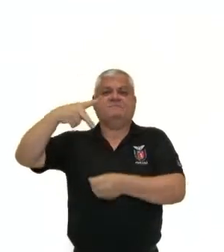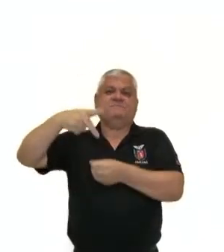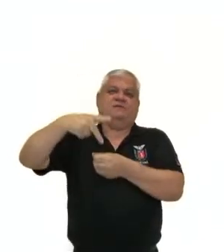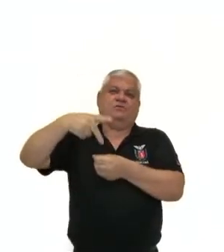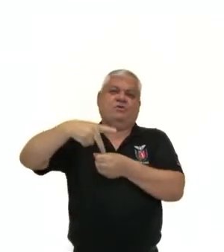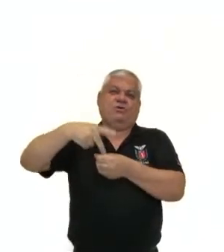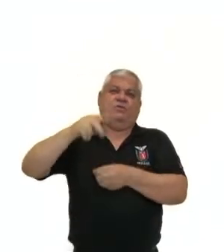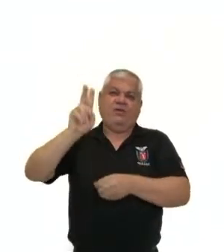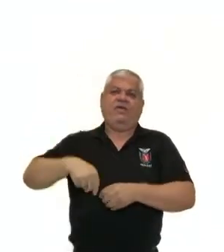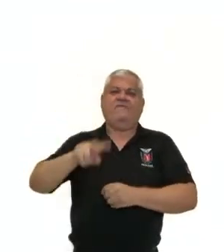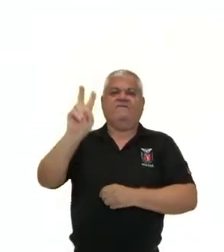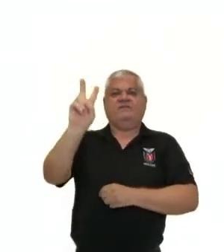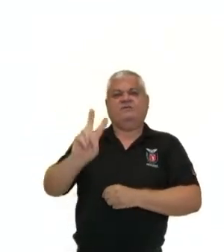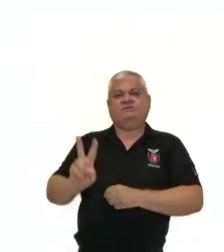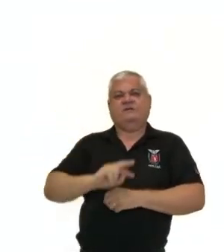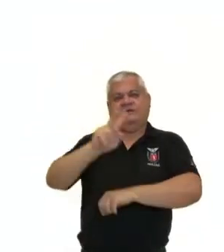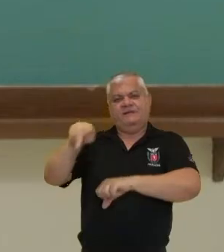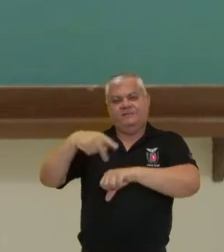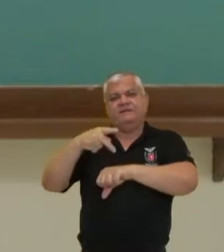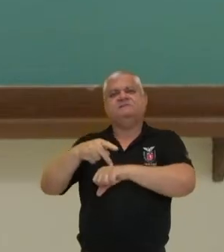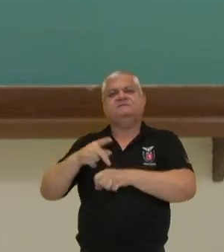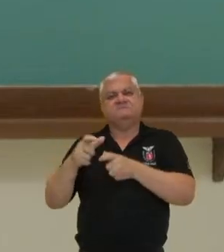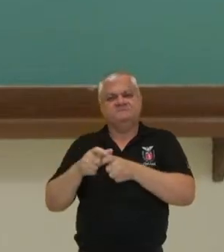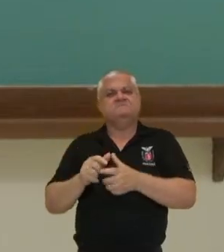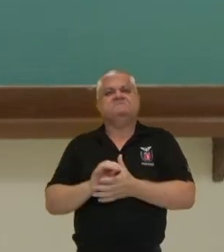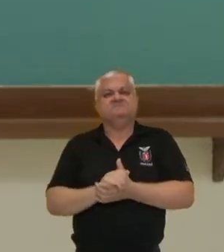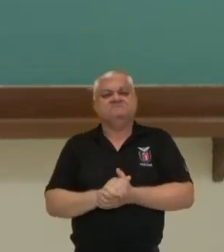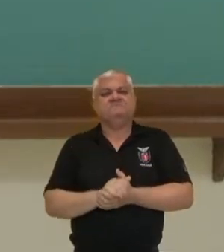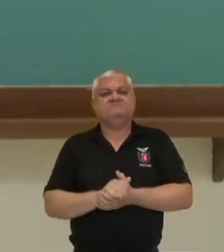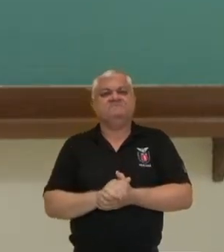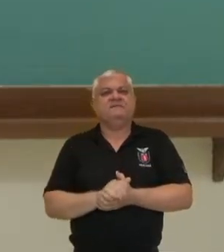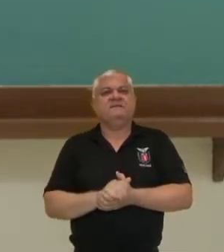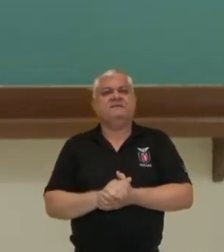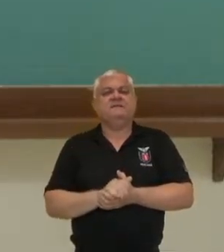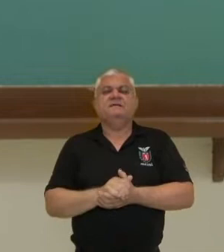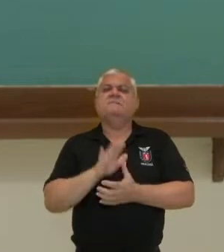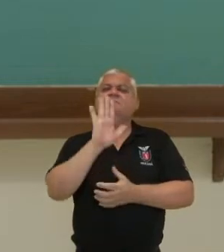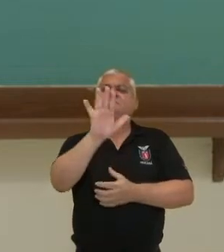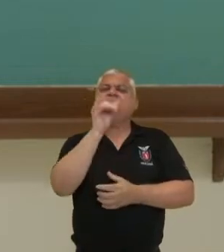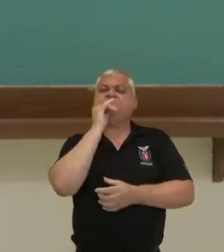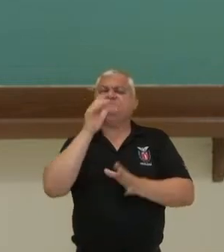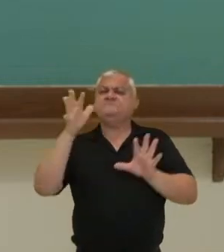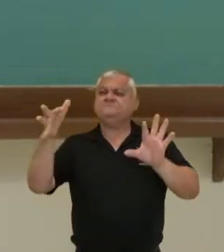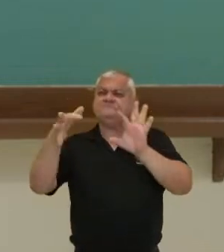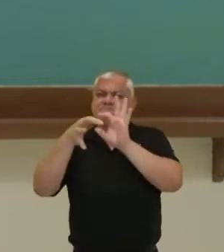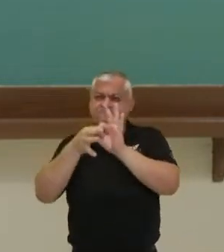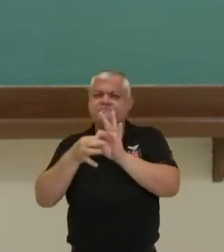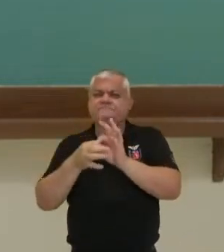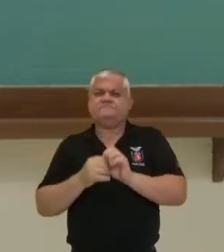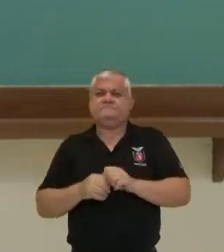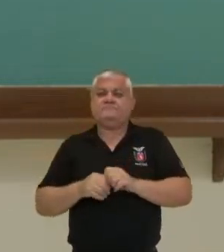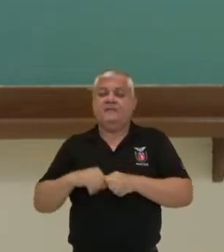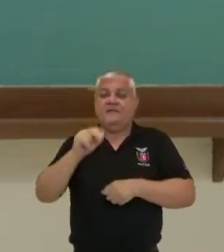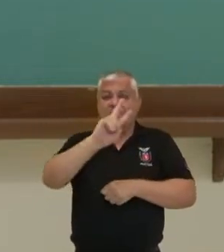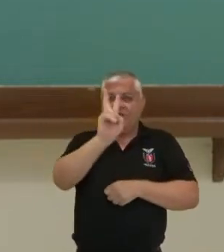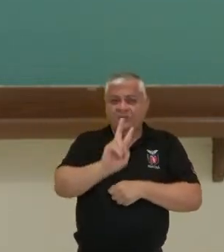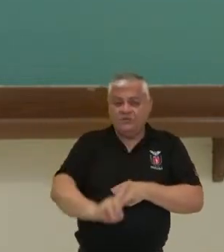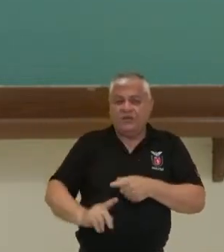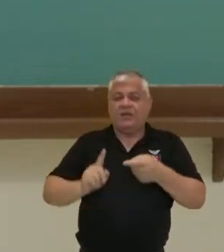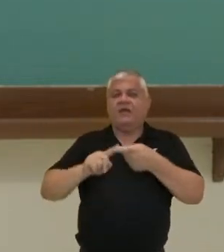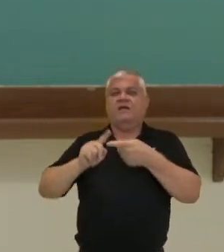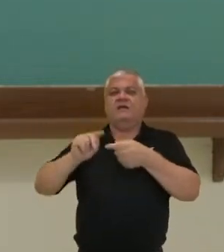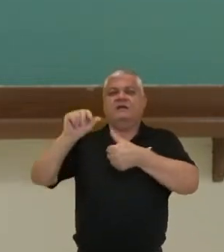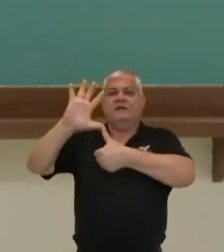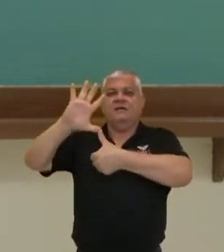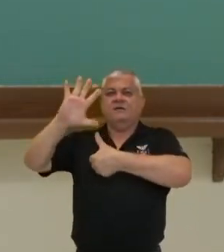tem petróleo de todo o nosso continente O mãe se a gente juntar todo petróleo que existe na América